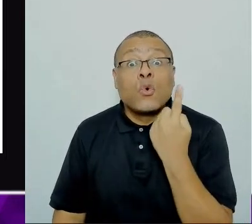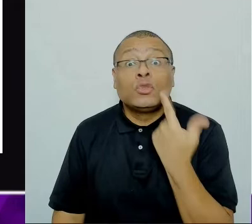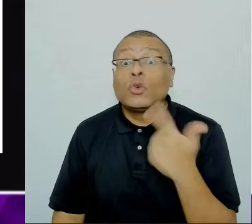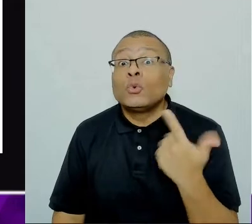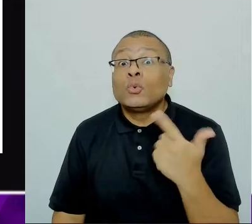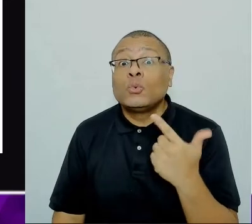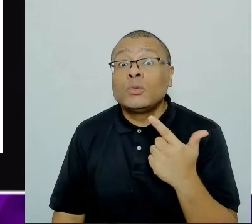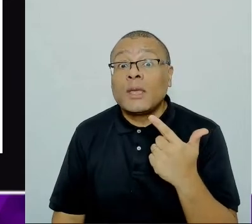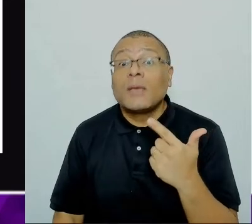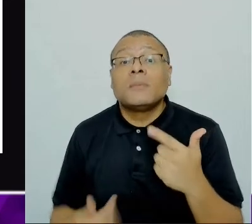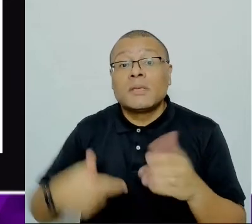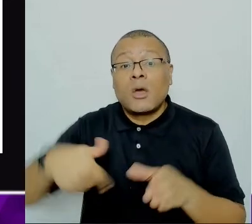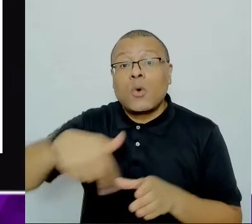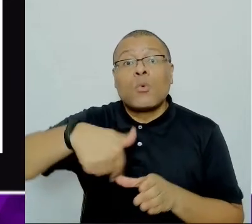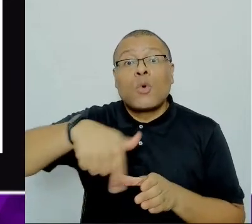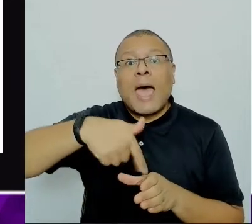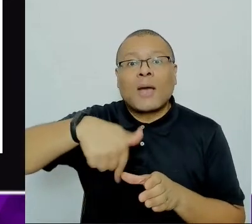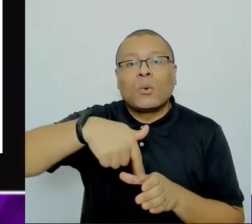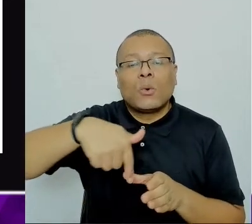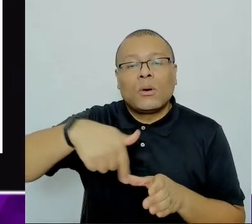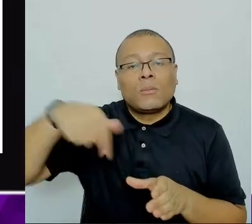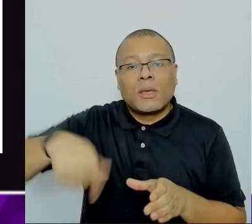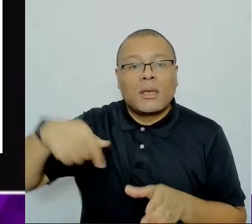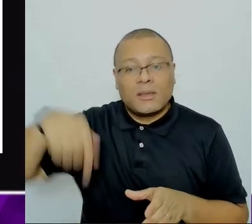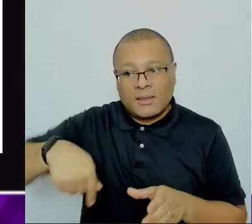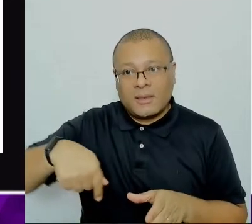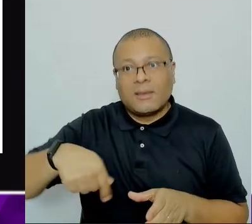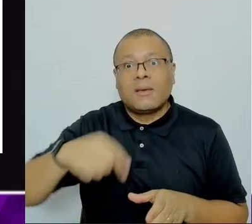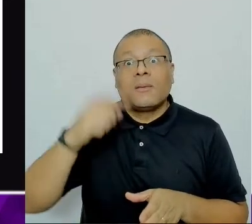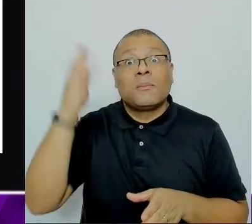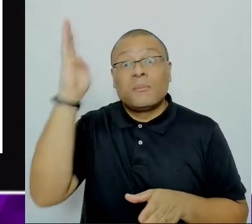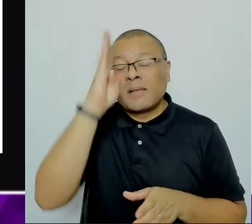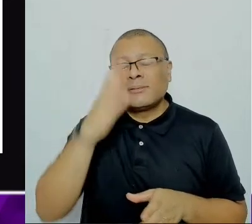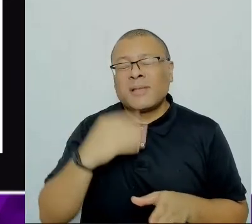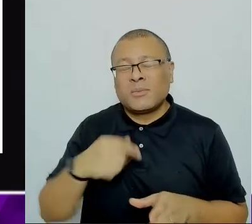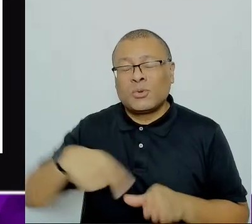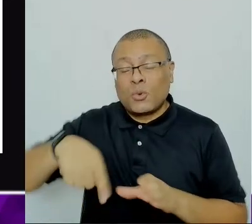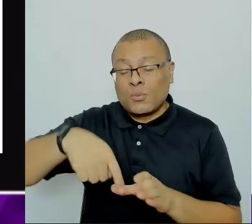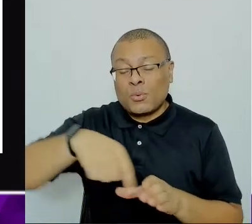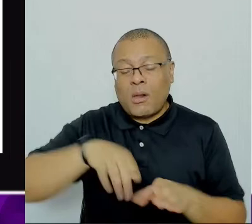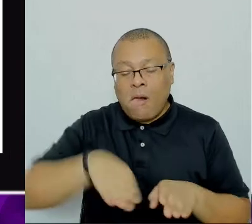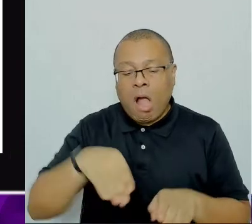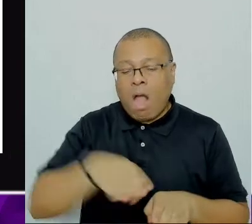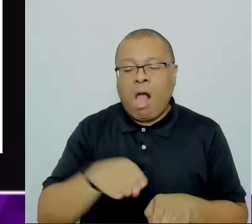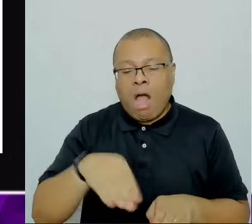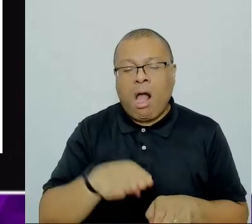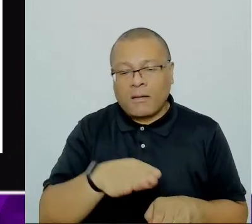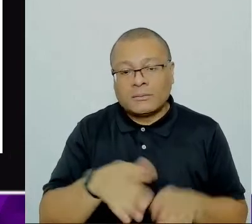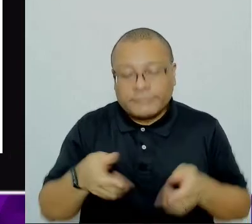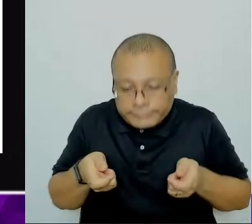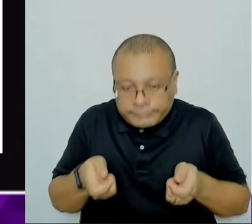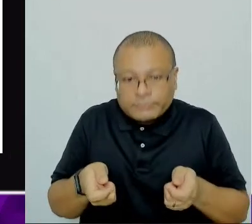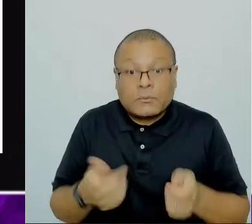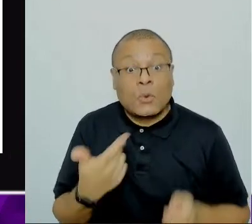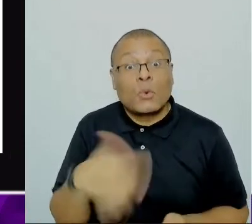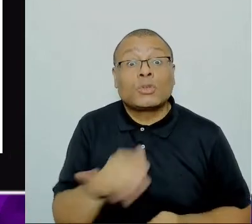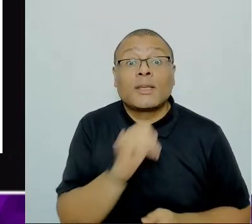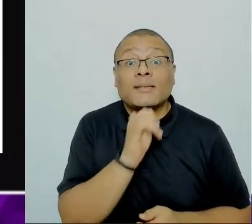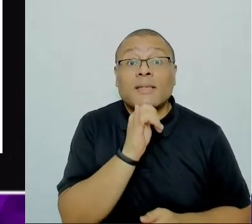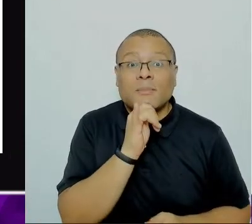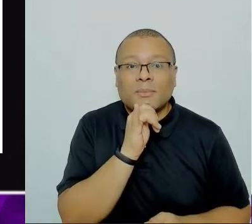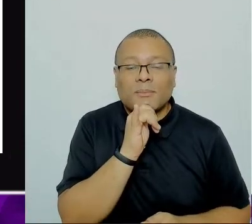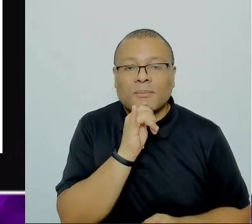de buraco também, né? Porque é um bom teste para fazer. Outros dois exemplos aqui que eu gosto de trazer, né? A gente